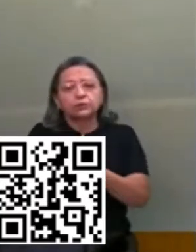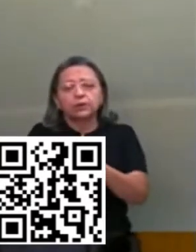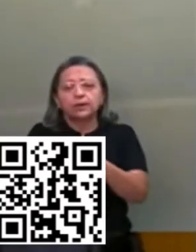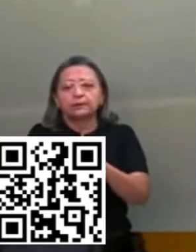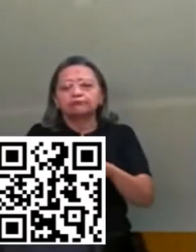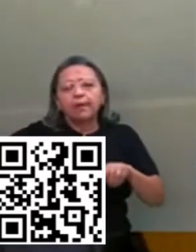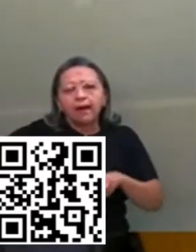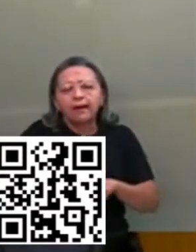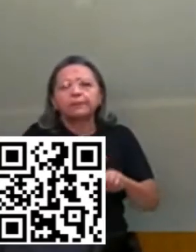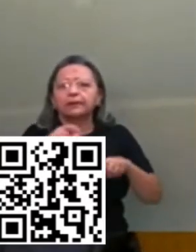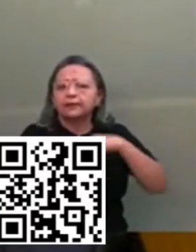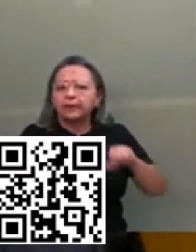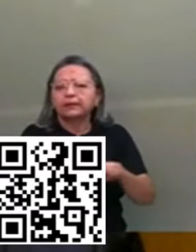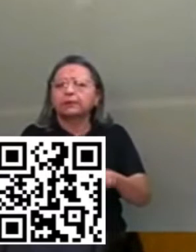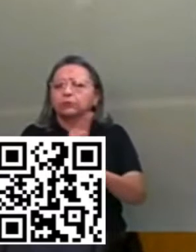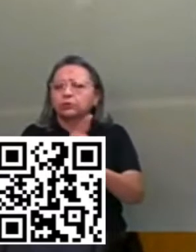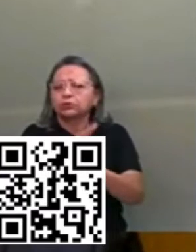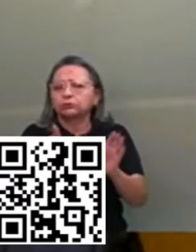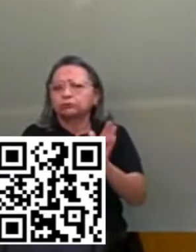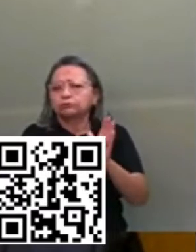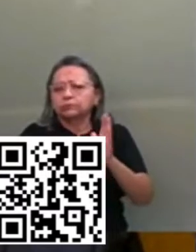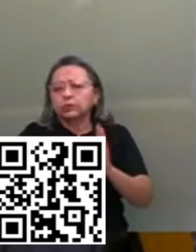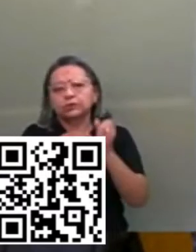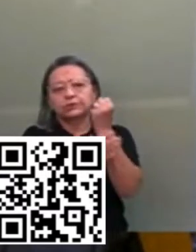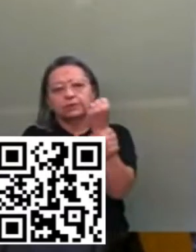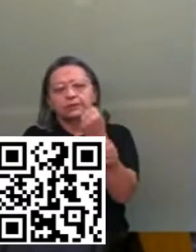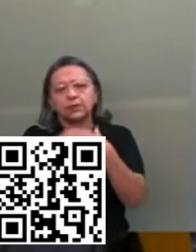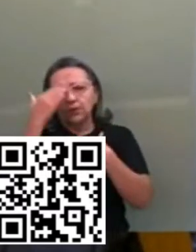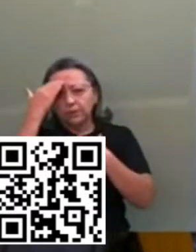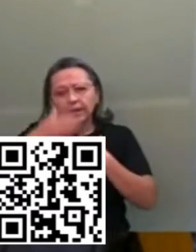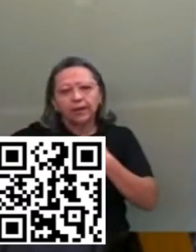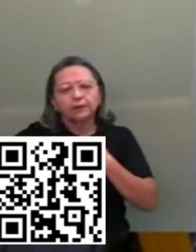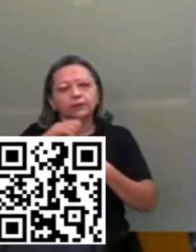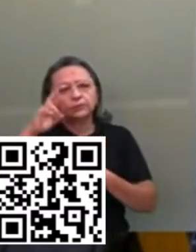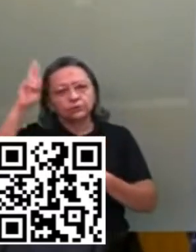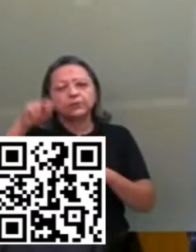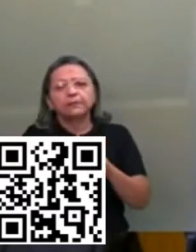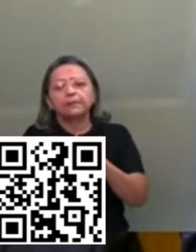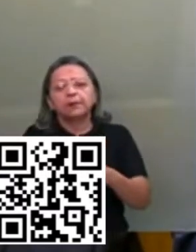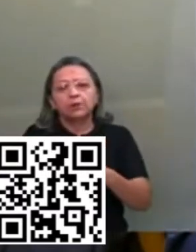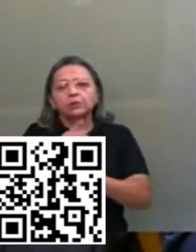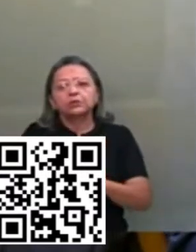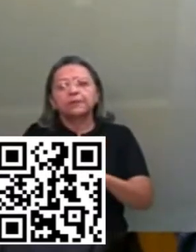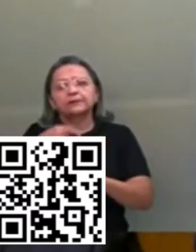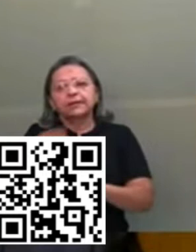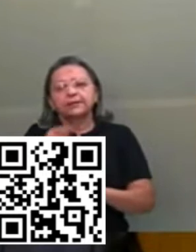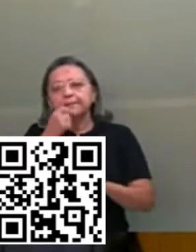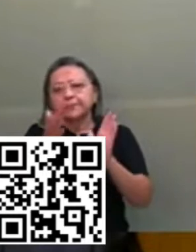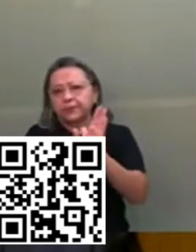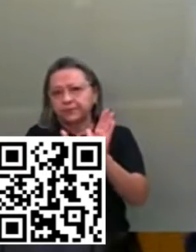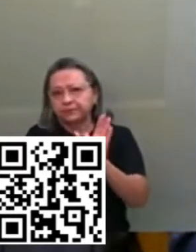poder trabalhar e proteger seu patrimônio em segurança. Obrigado aos senhores pela aprovação de mais esta proposta.